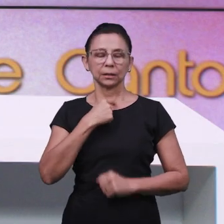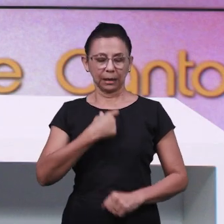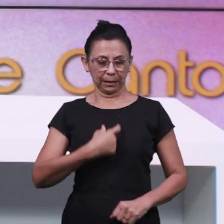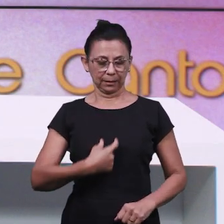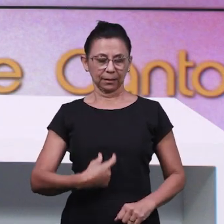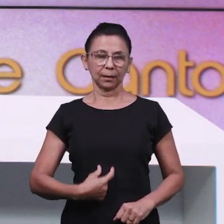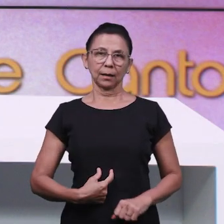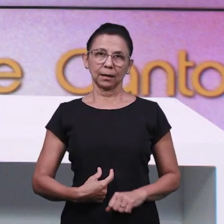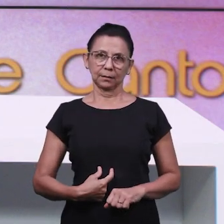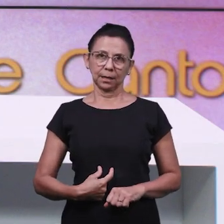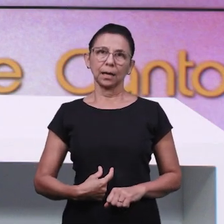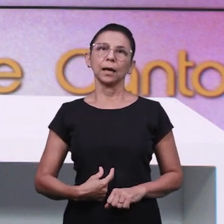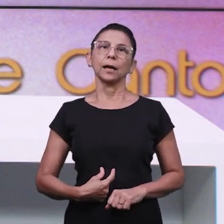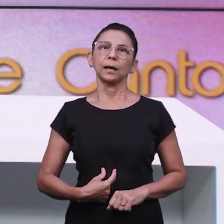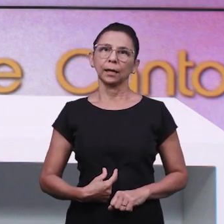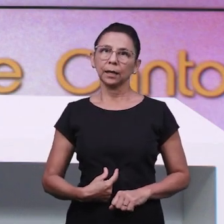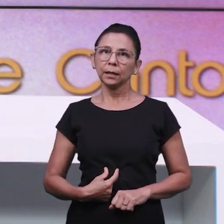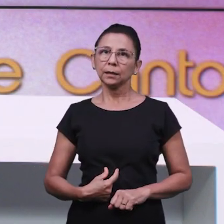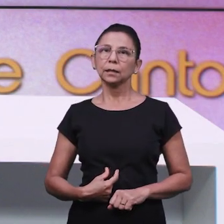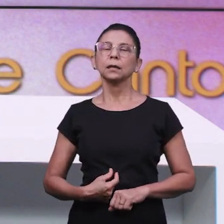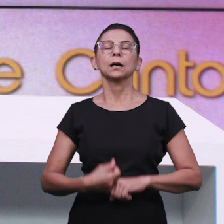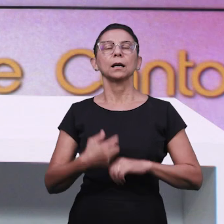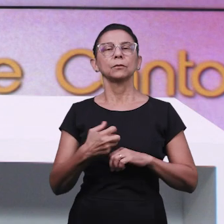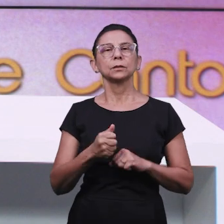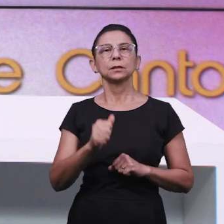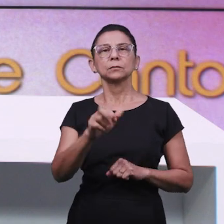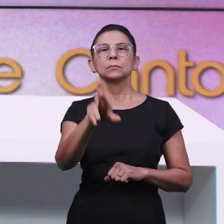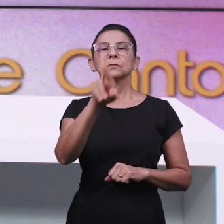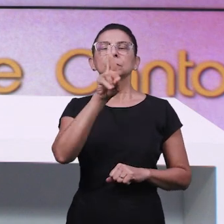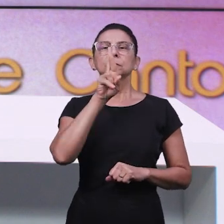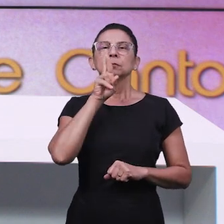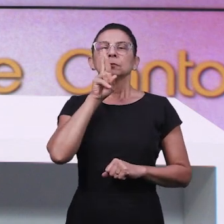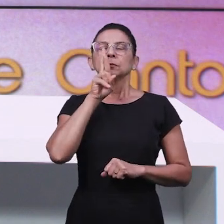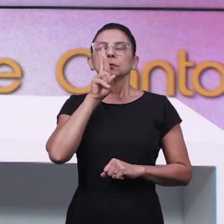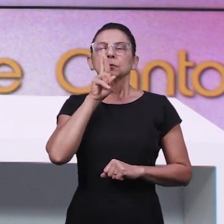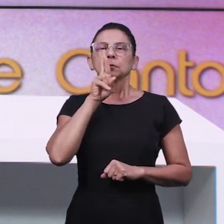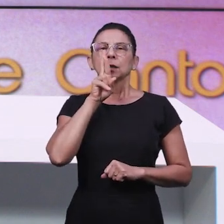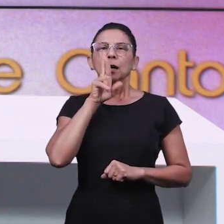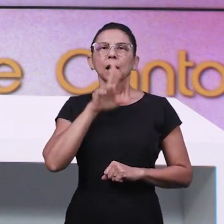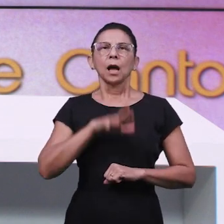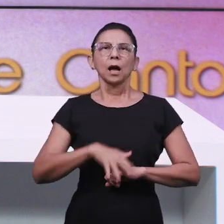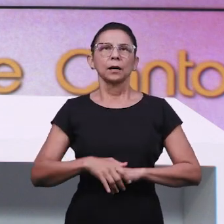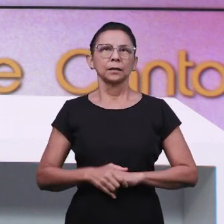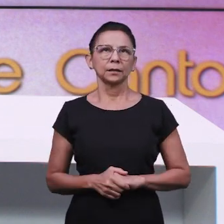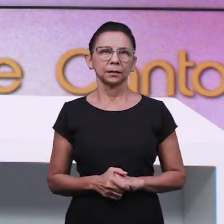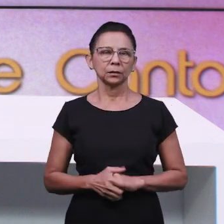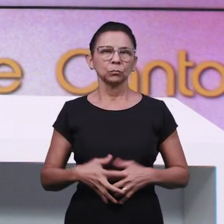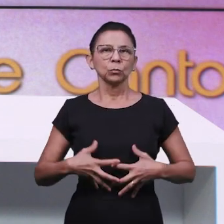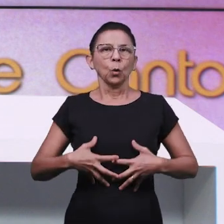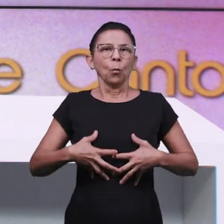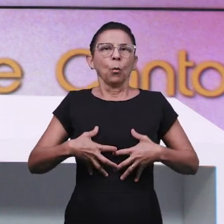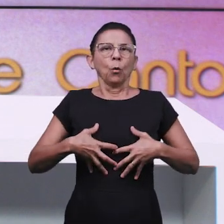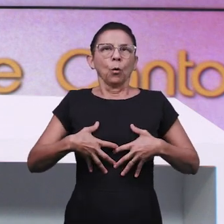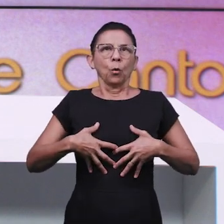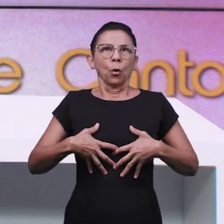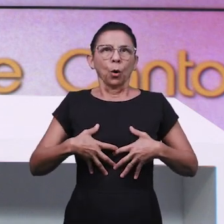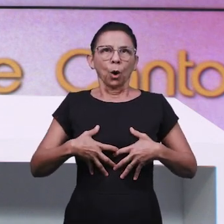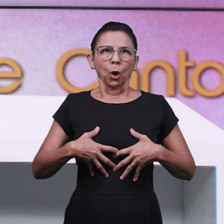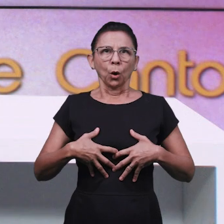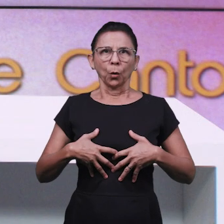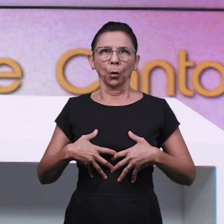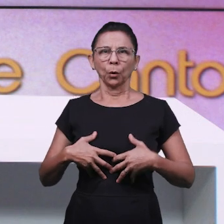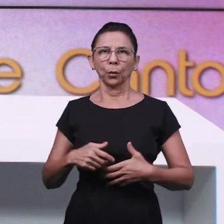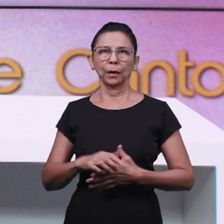de respiração, a musculatura respiratória. Então encheu pulmões, aqui embaixo também